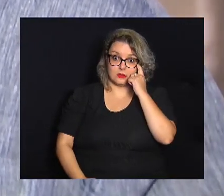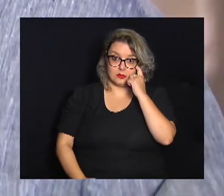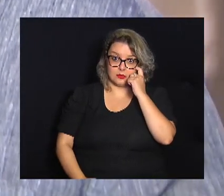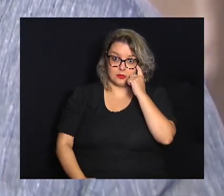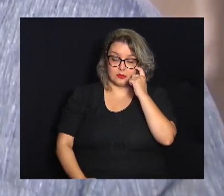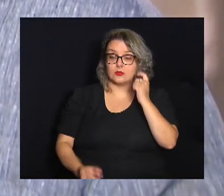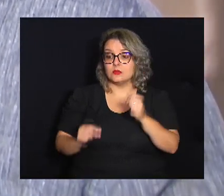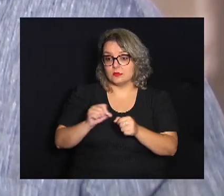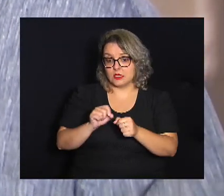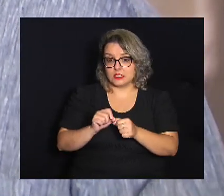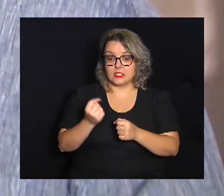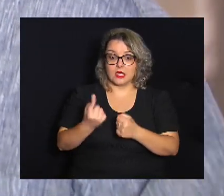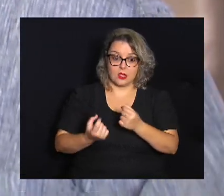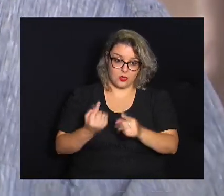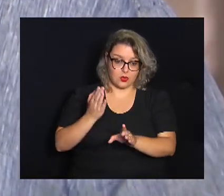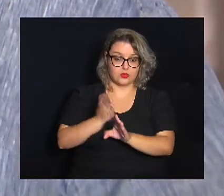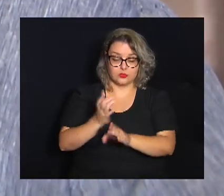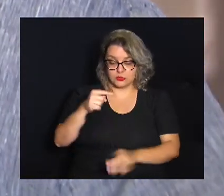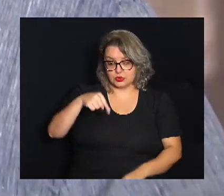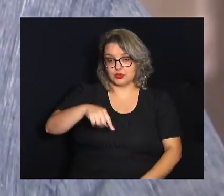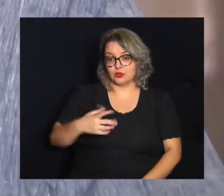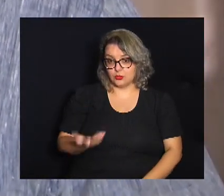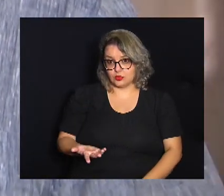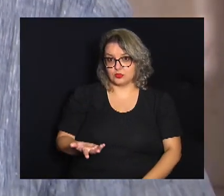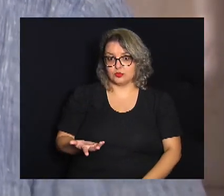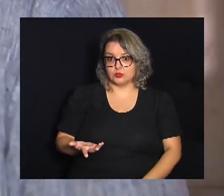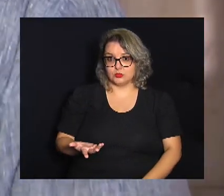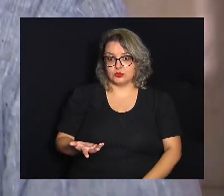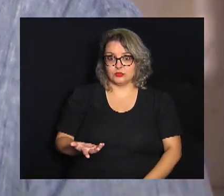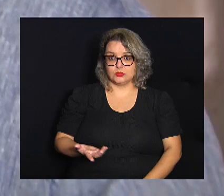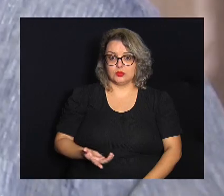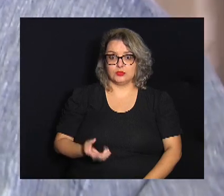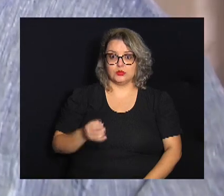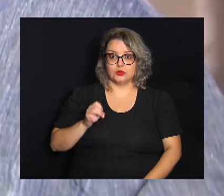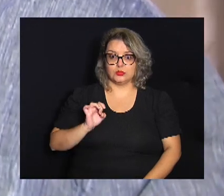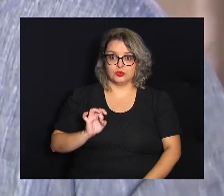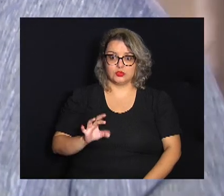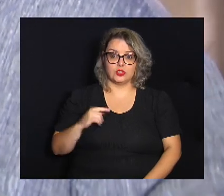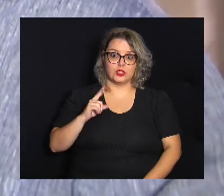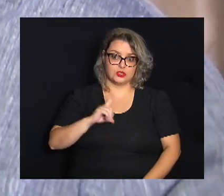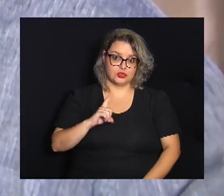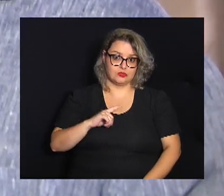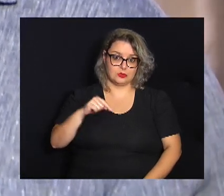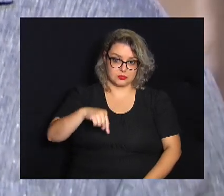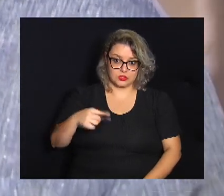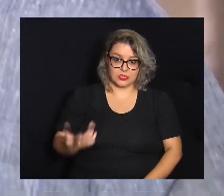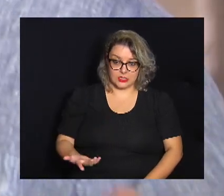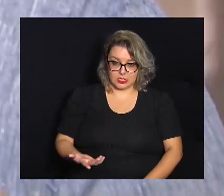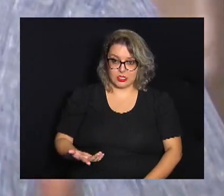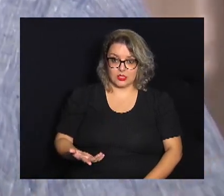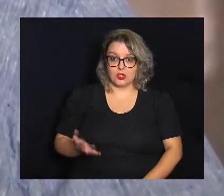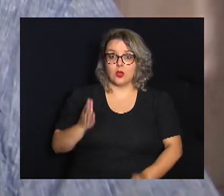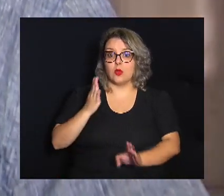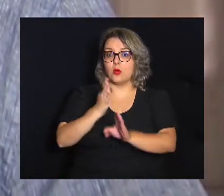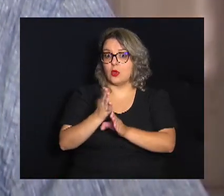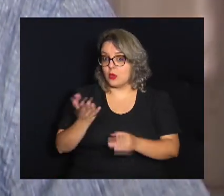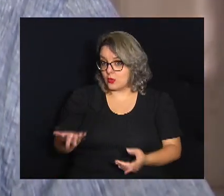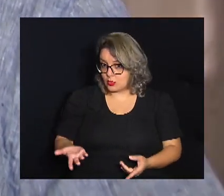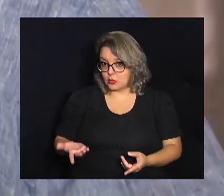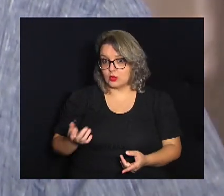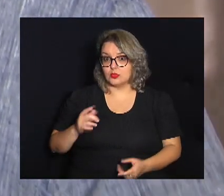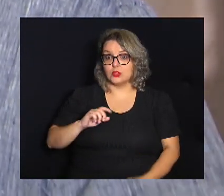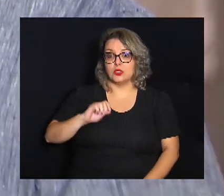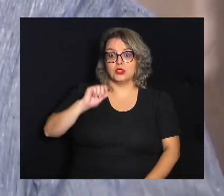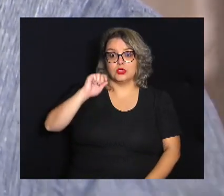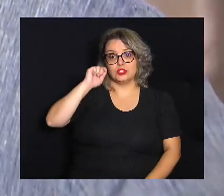realiza alguns encontros aqui, né? Nós já tivemos aqui, nós tivemos um encontro de pretos